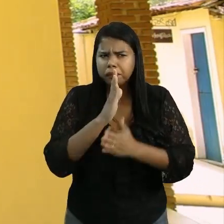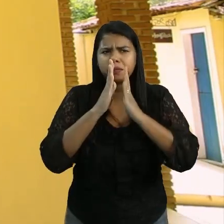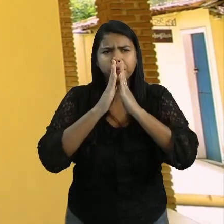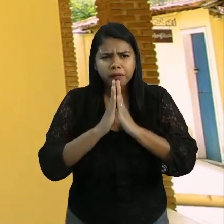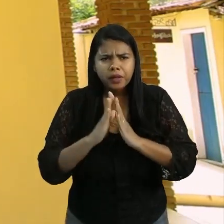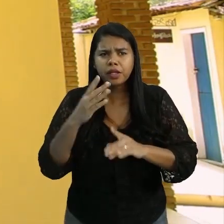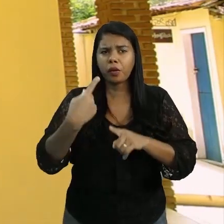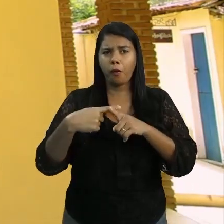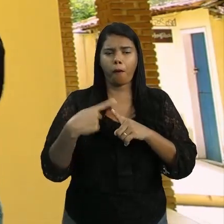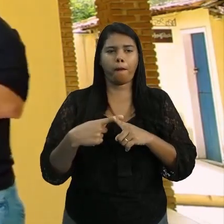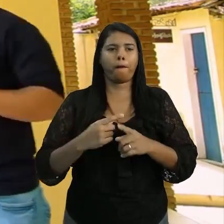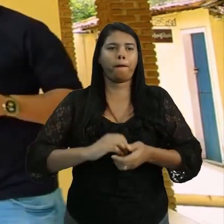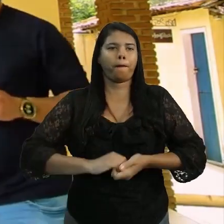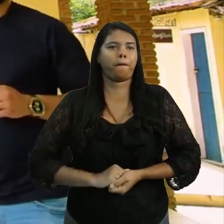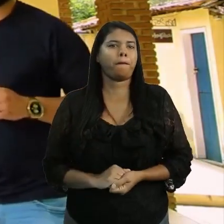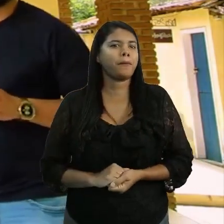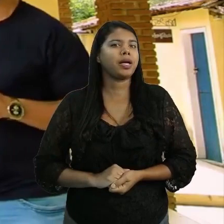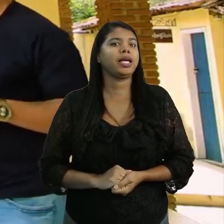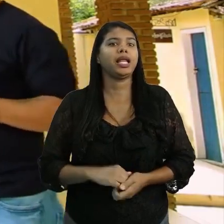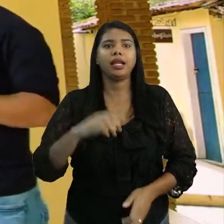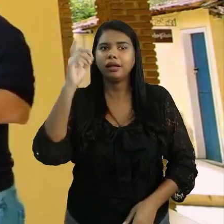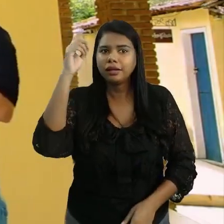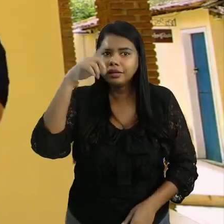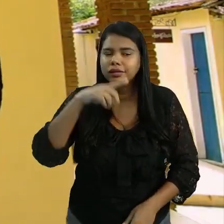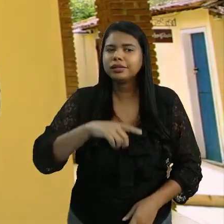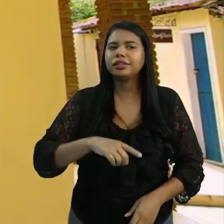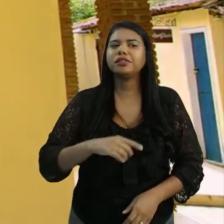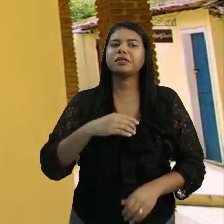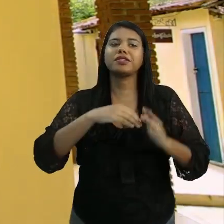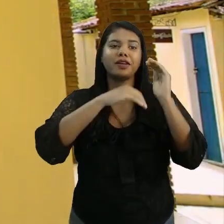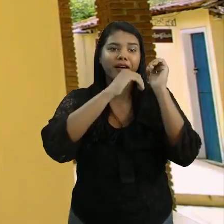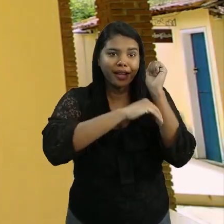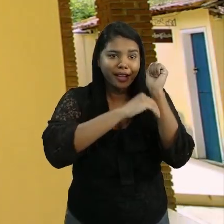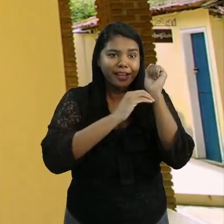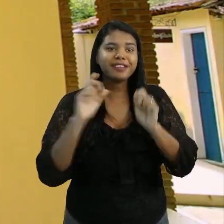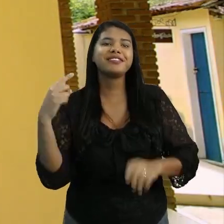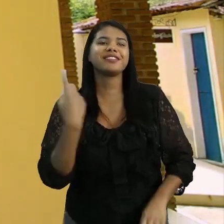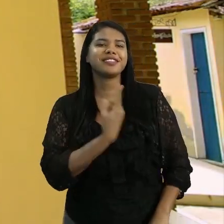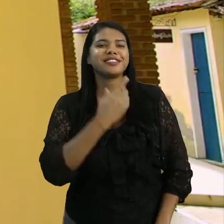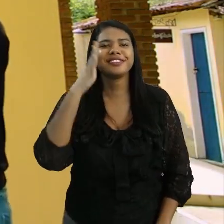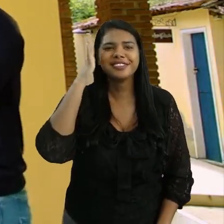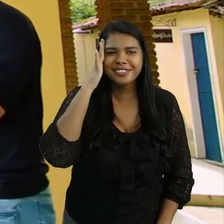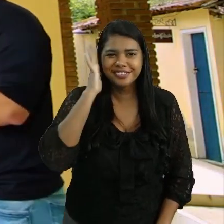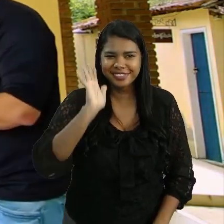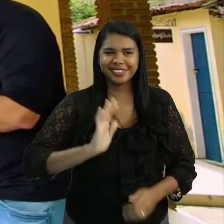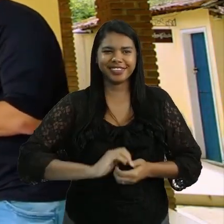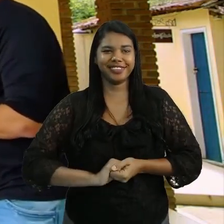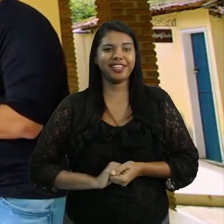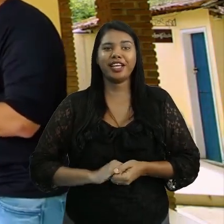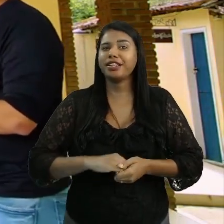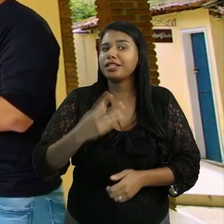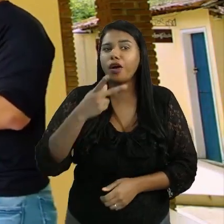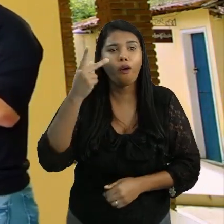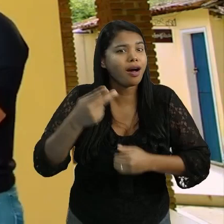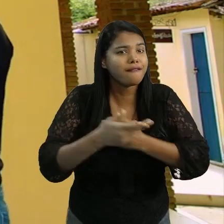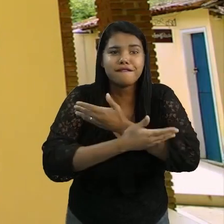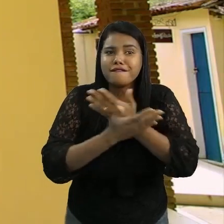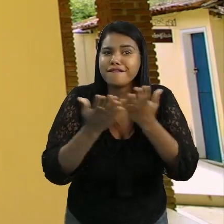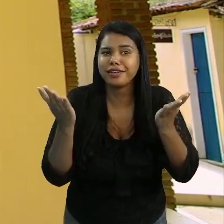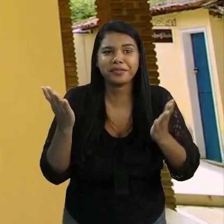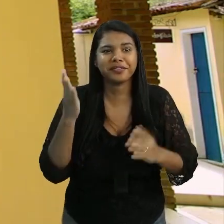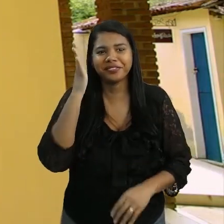Professor Renato, teve um impacto muito legal aqui no entorno. Eu mesmo não entrava aqui, não. Exatamente. Então, os mais malandrinhos do